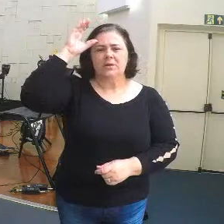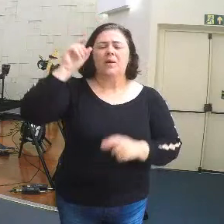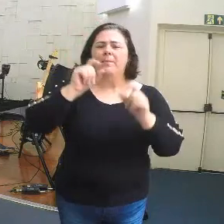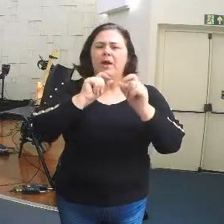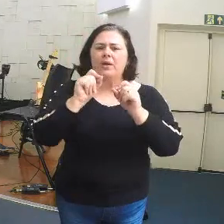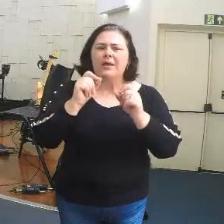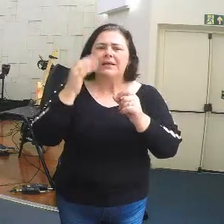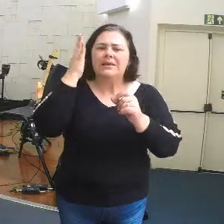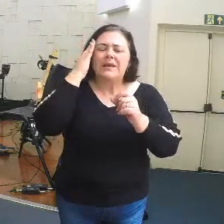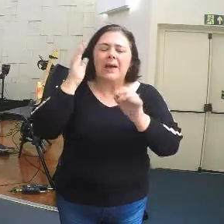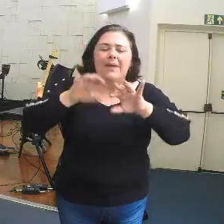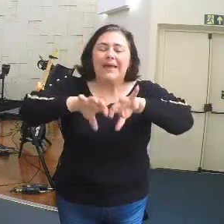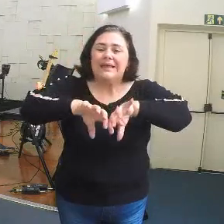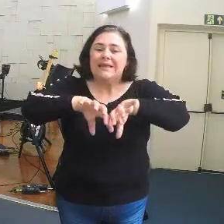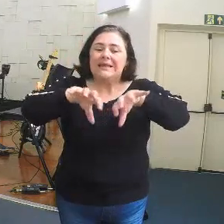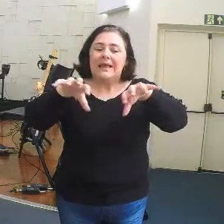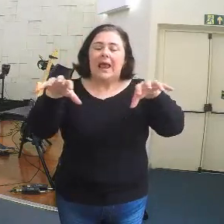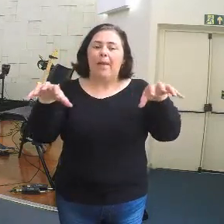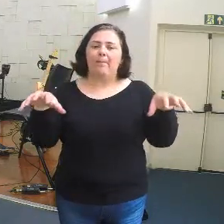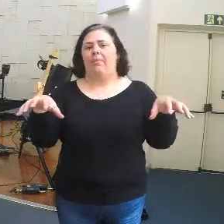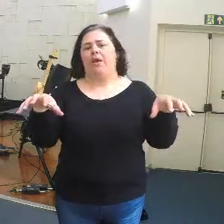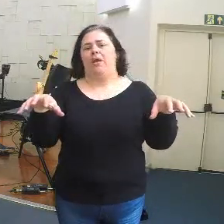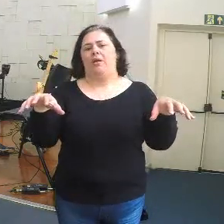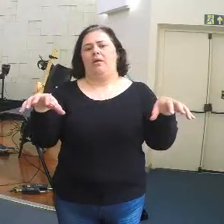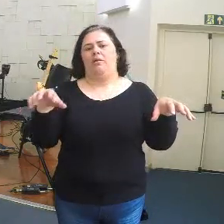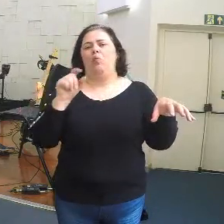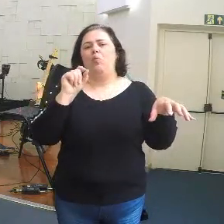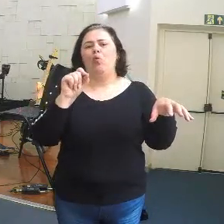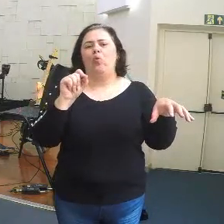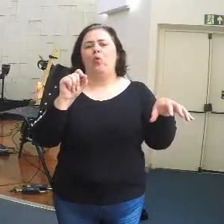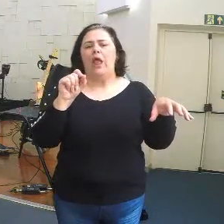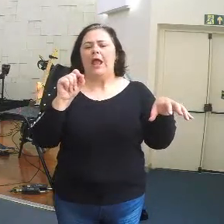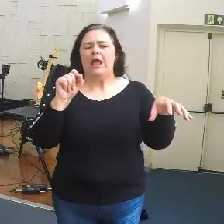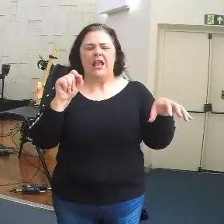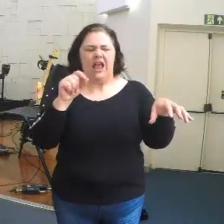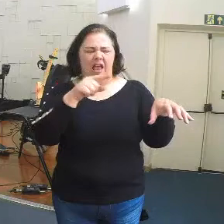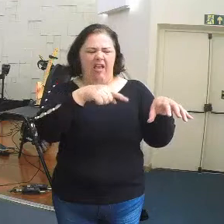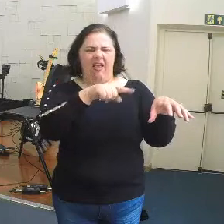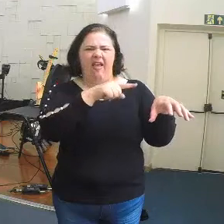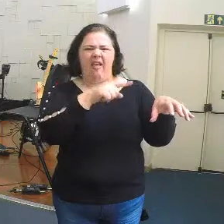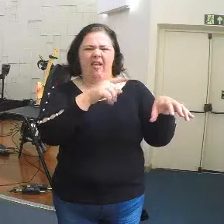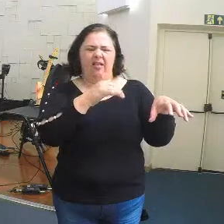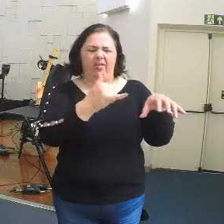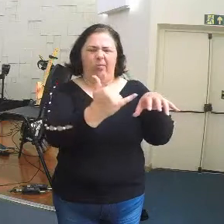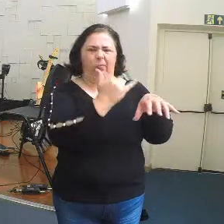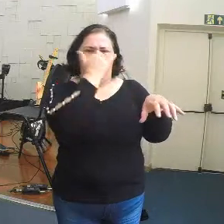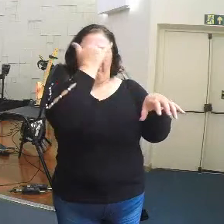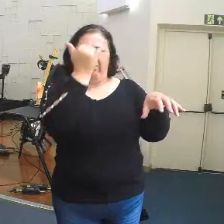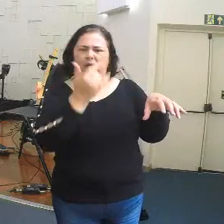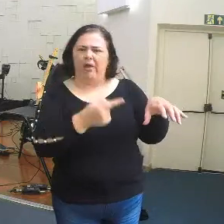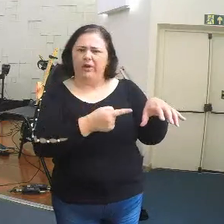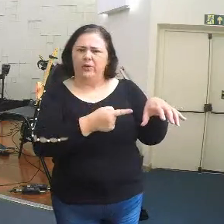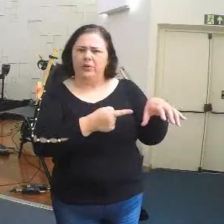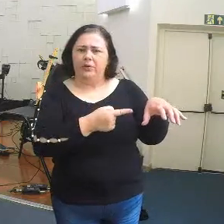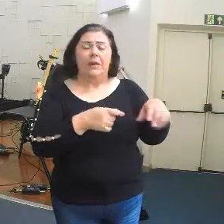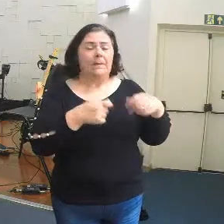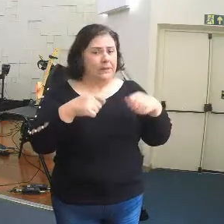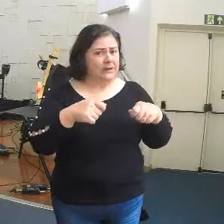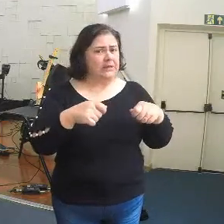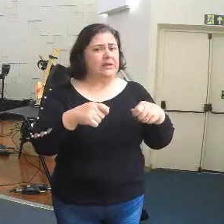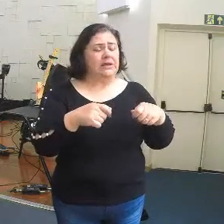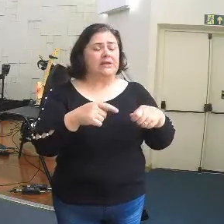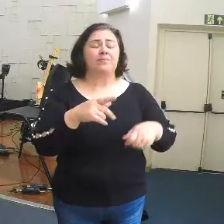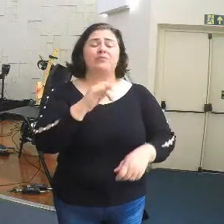no ensino, na prática, estes enganadores, estes hereges, como nós podemos chamar. Capítulo 4, versículo 1 diz: